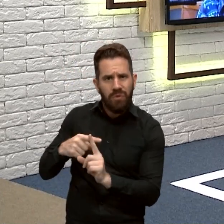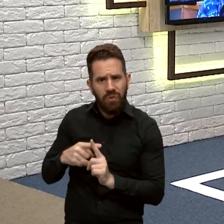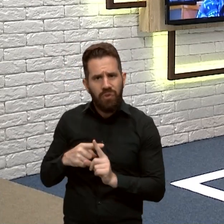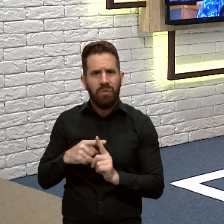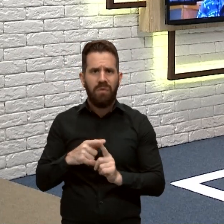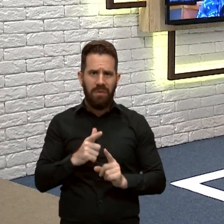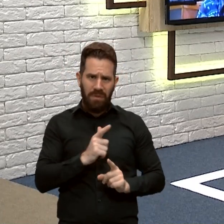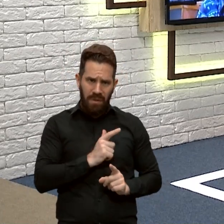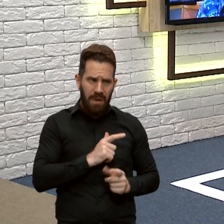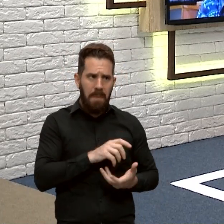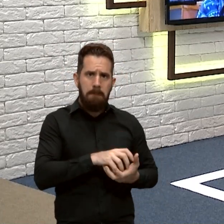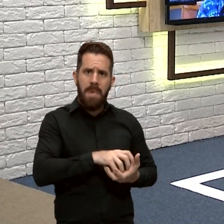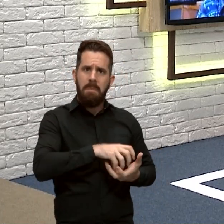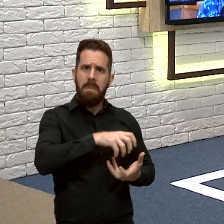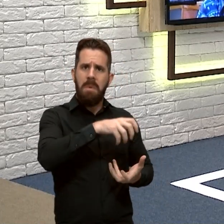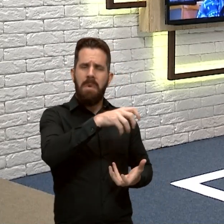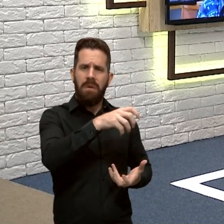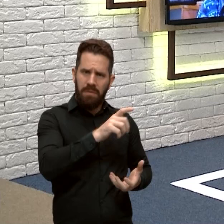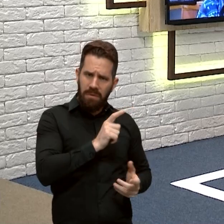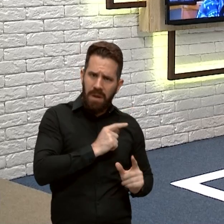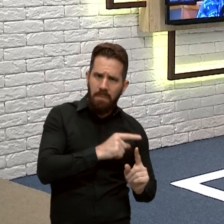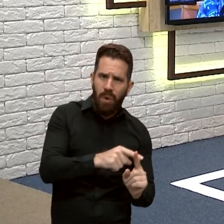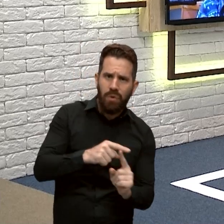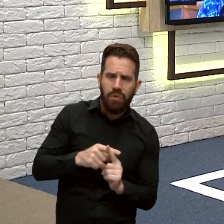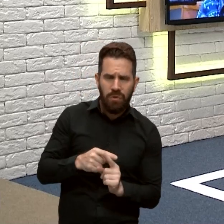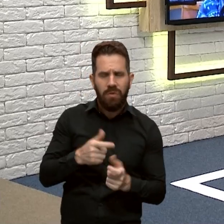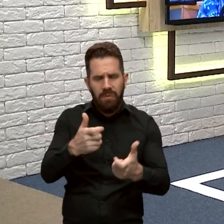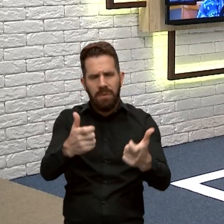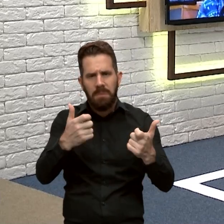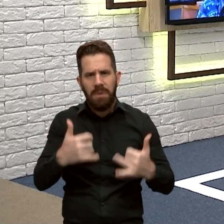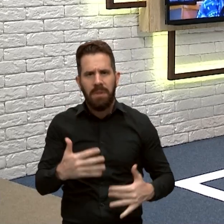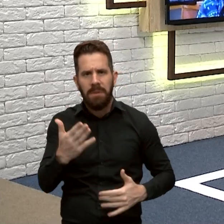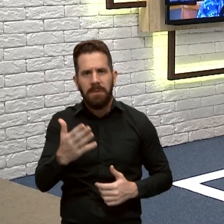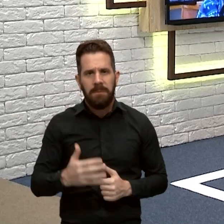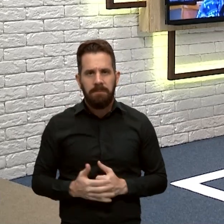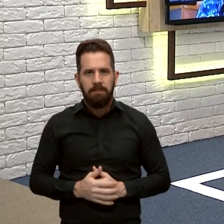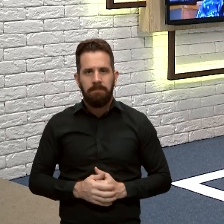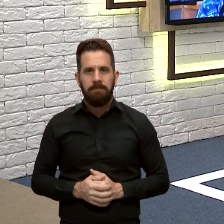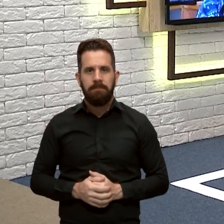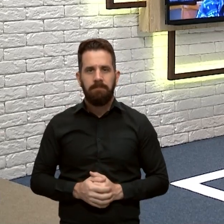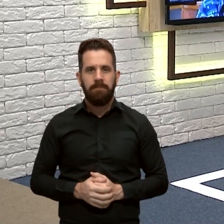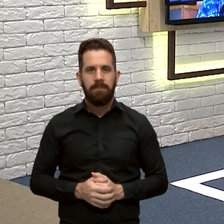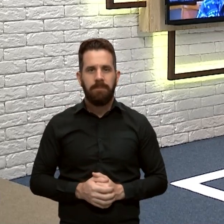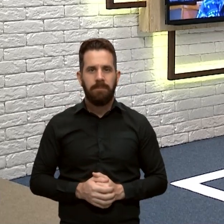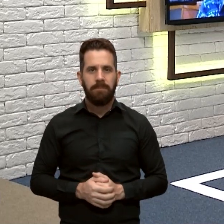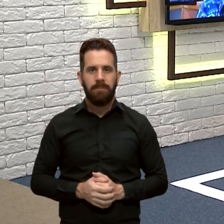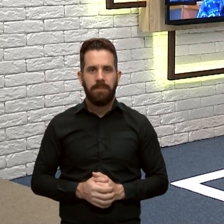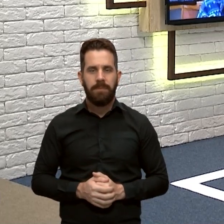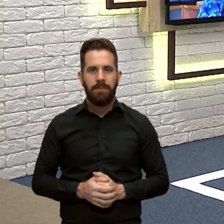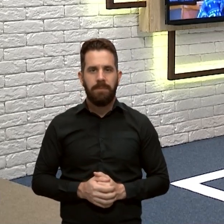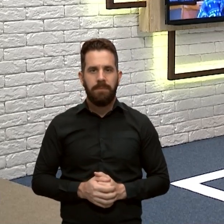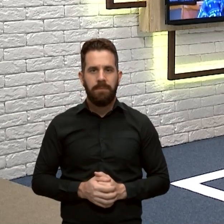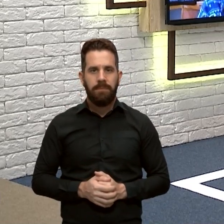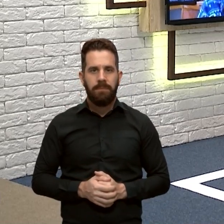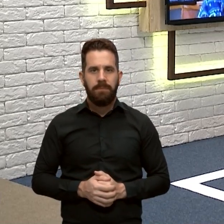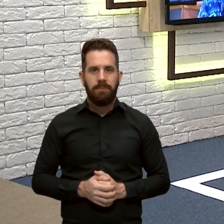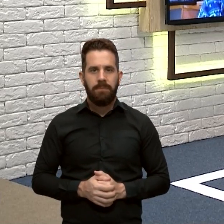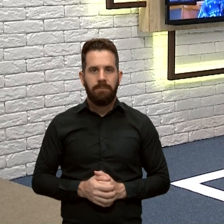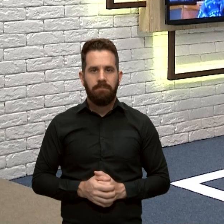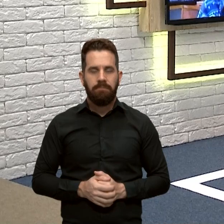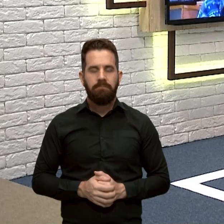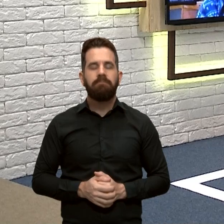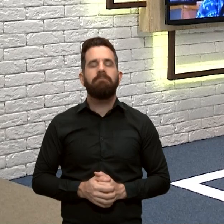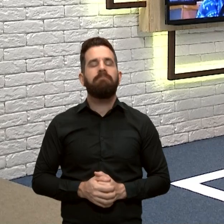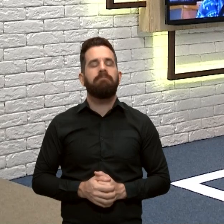ao ganhar mais idade. Conta um pouquinho pra gente desse processo. Bom, Camila, não é